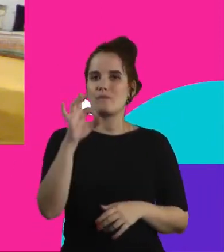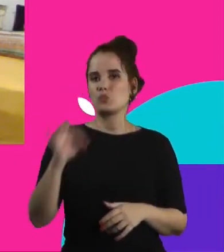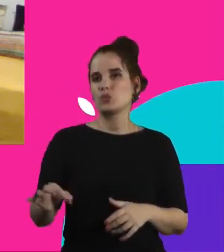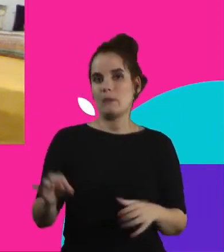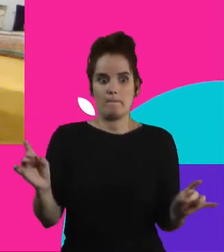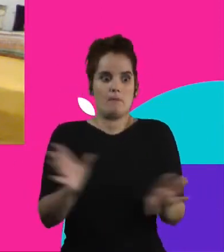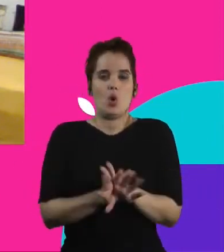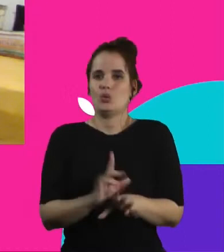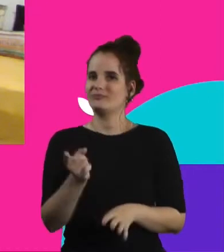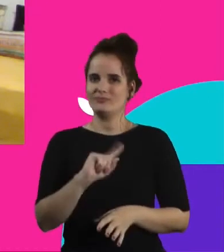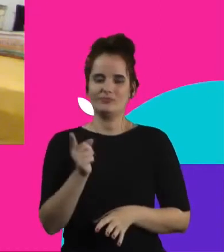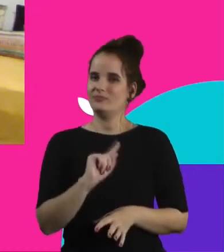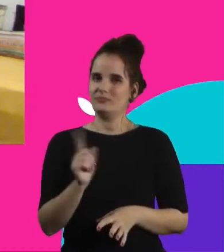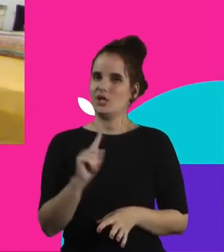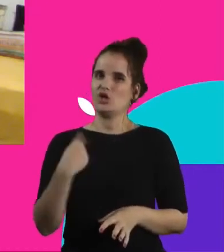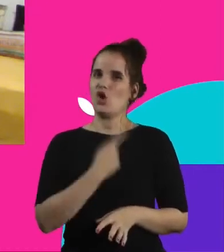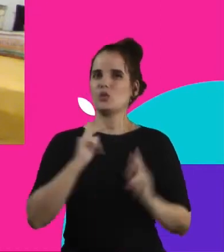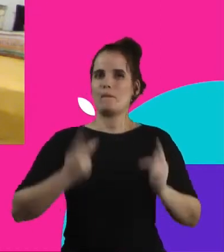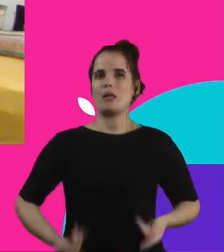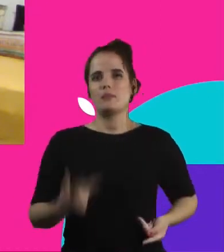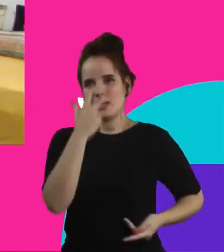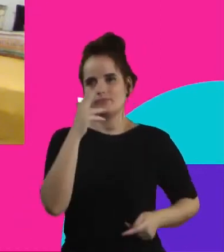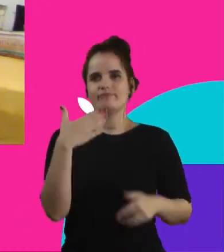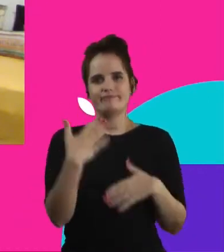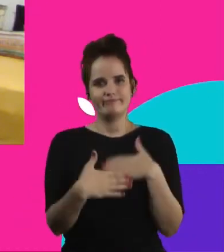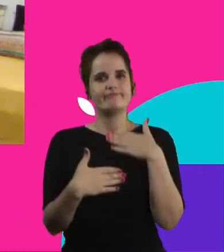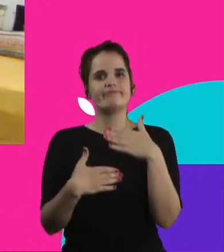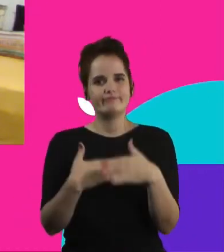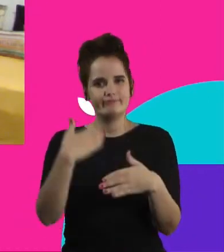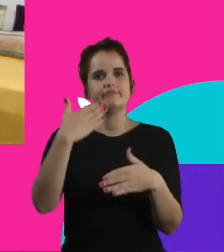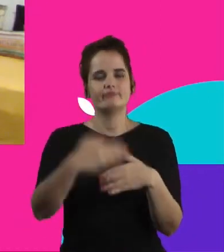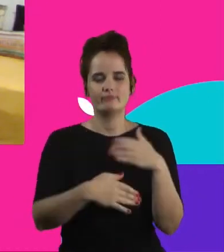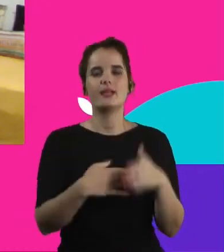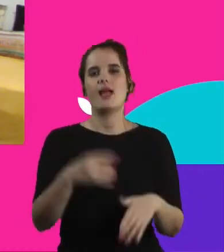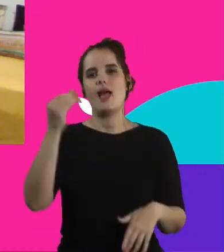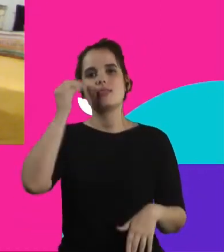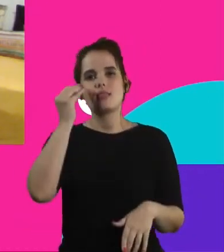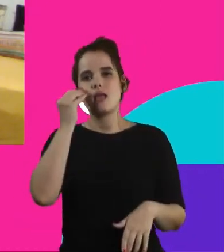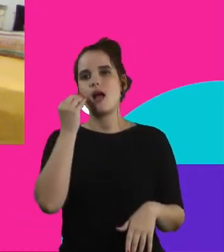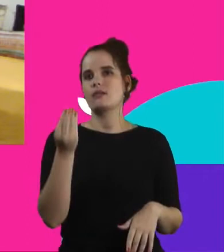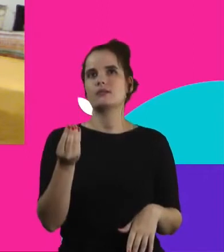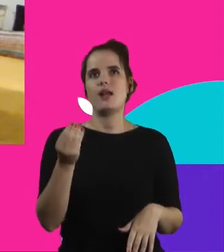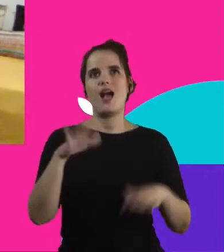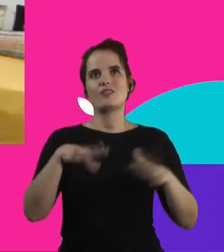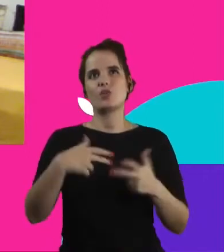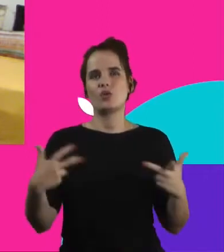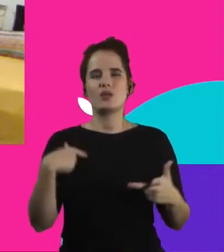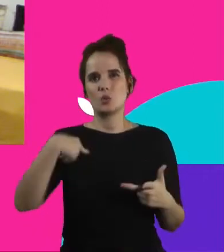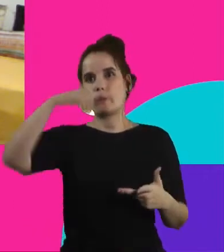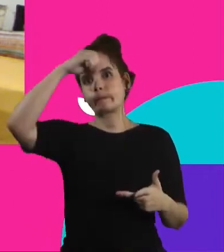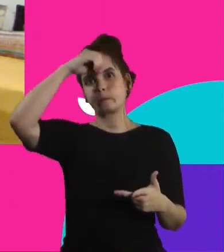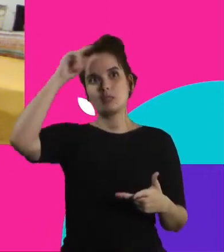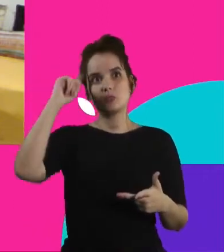em construção, né? Então, eu acho que é um pouco assim, da gente começar a tomar consciência de coisas que a gente nem sabe que não sabe, né?